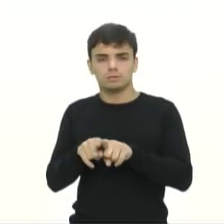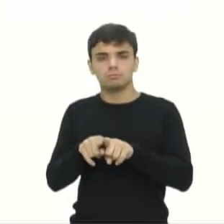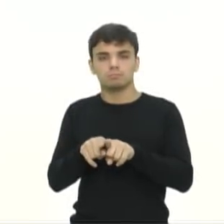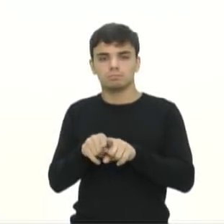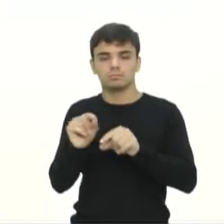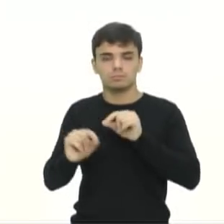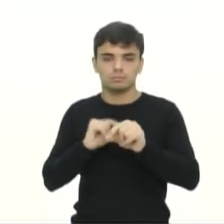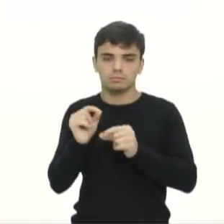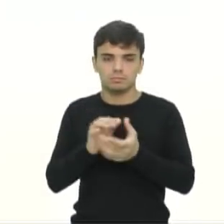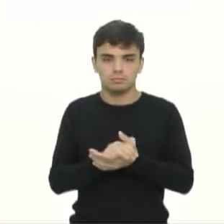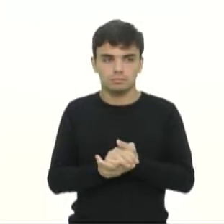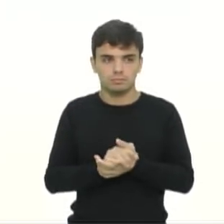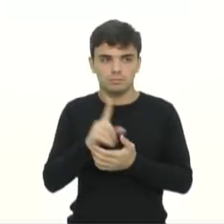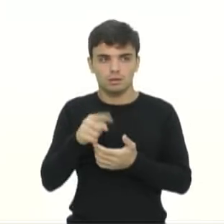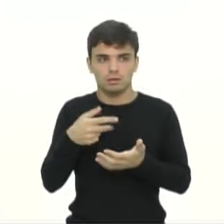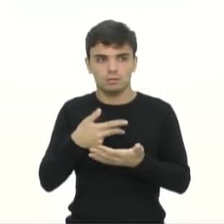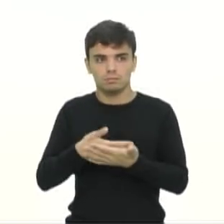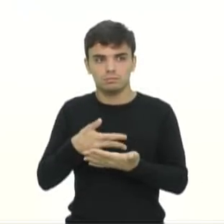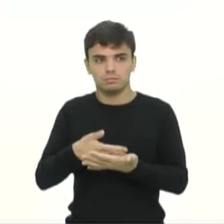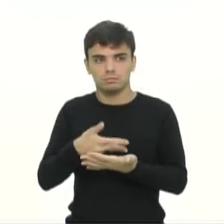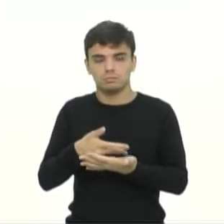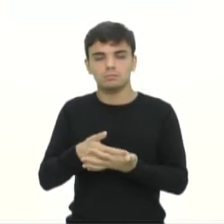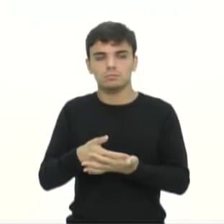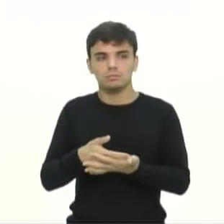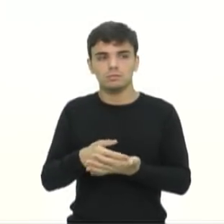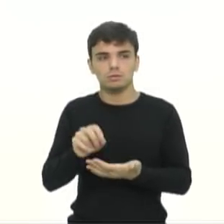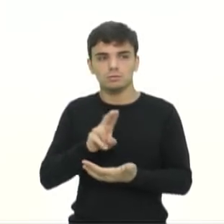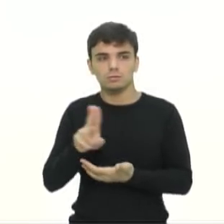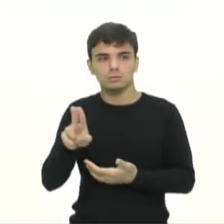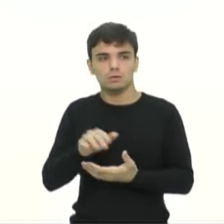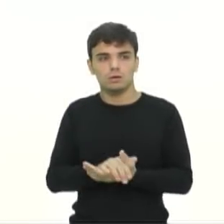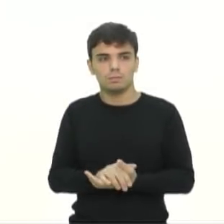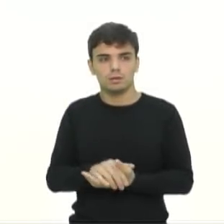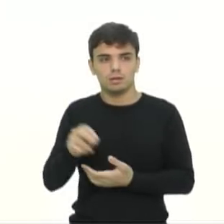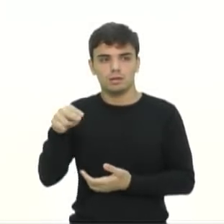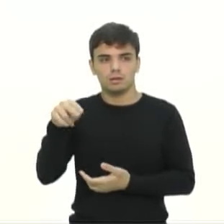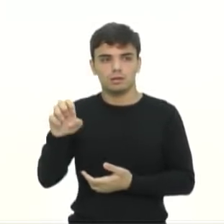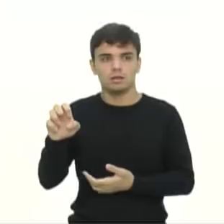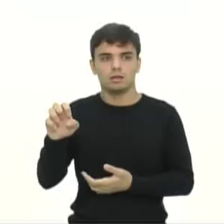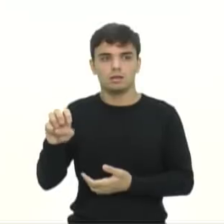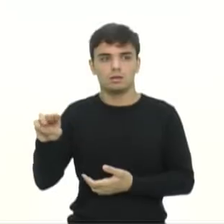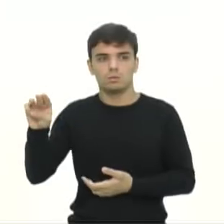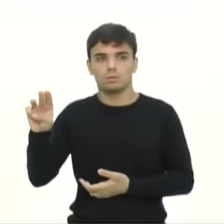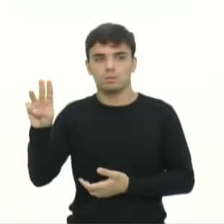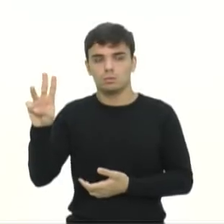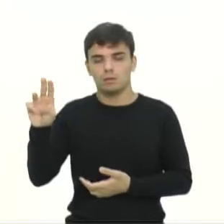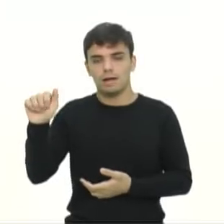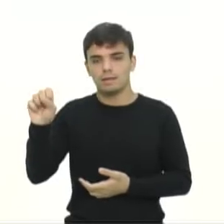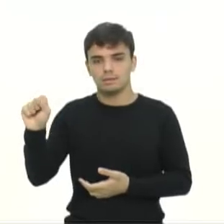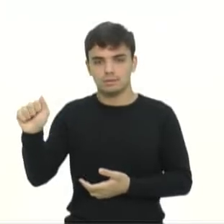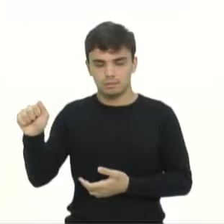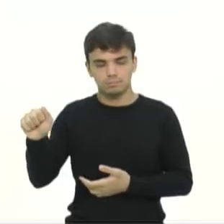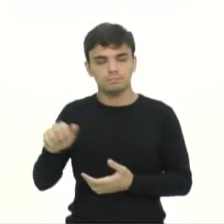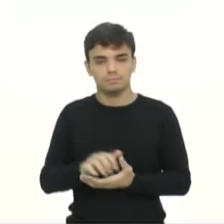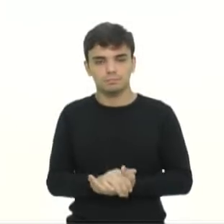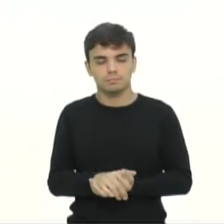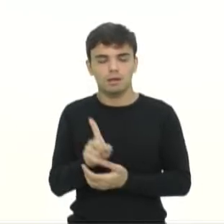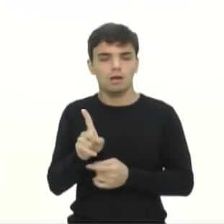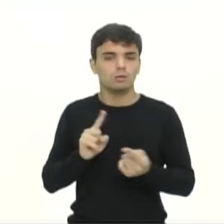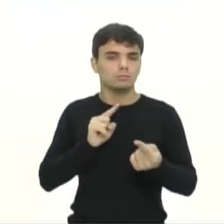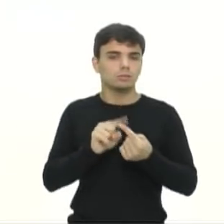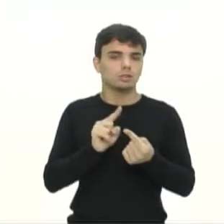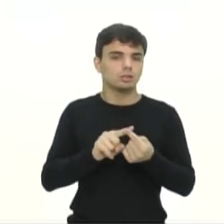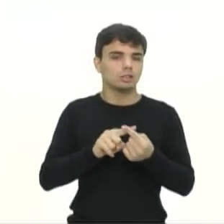é a fase no chão, né, que é chamada de neuasa. Então, o que consiste a fase no chão? O objetivo é imobilizar